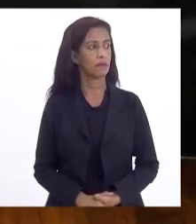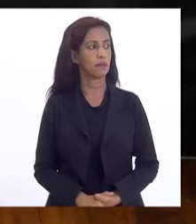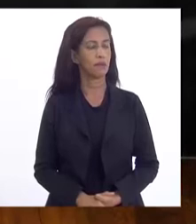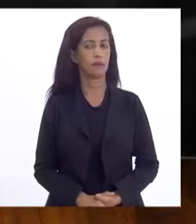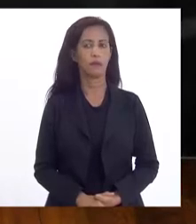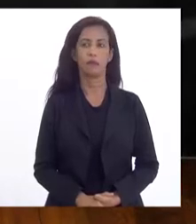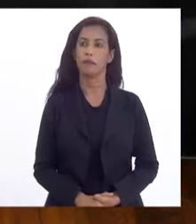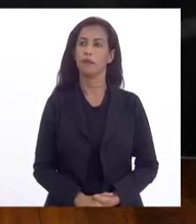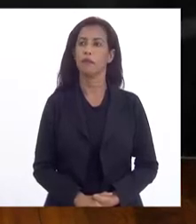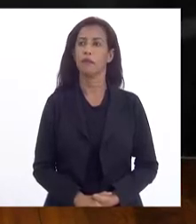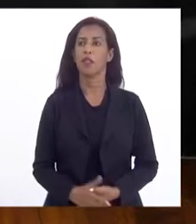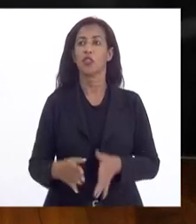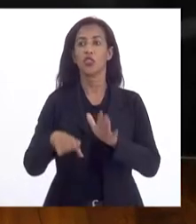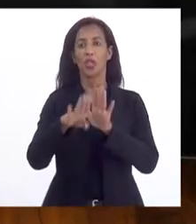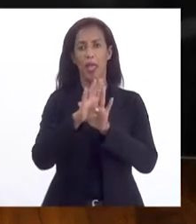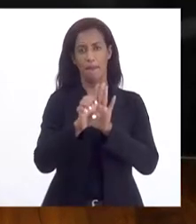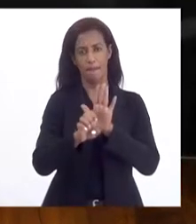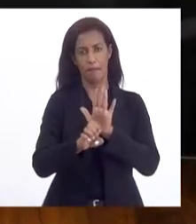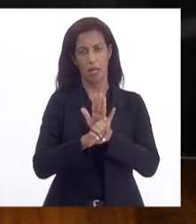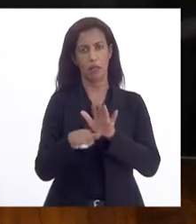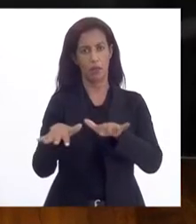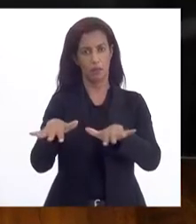A gente emenda em plenário.